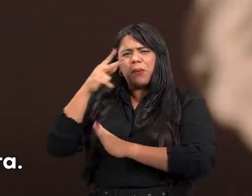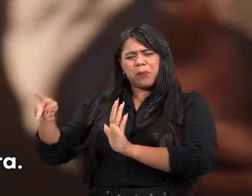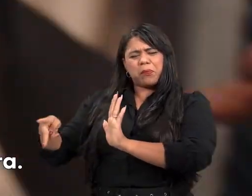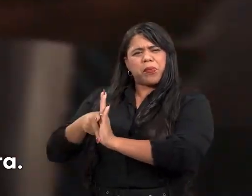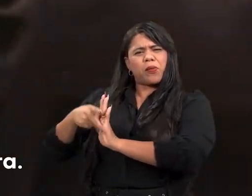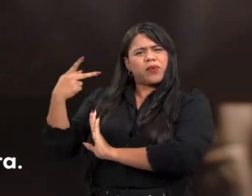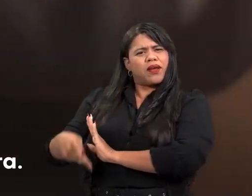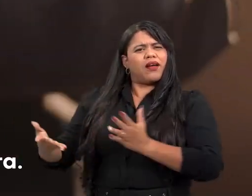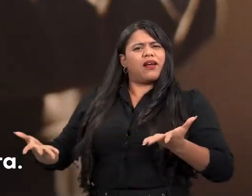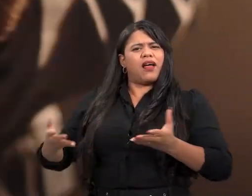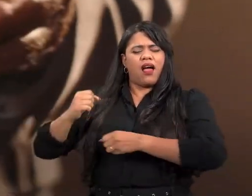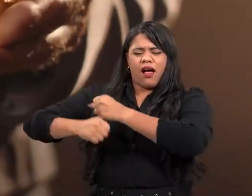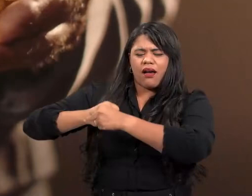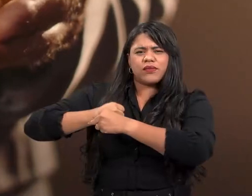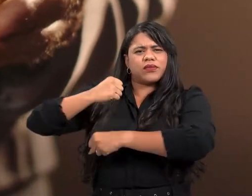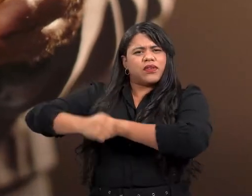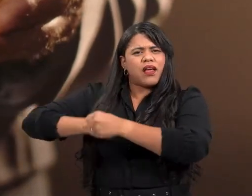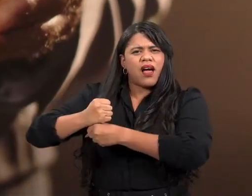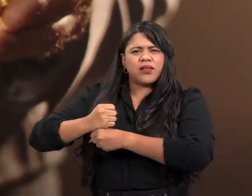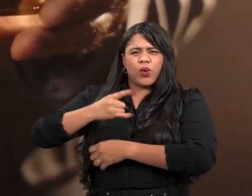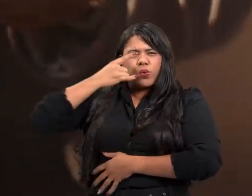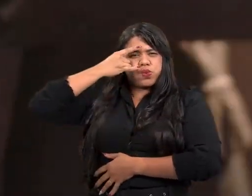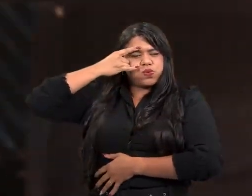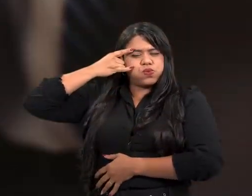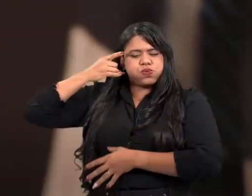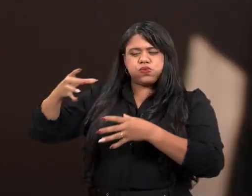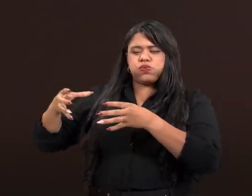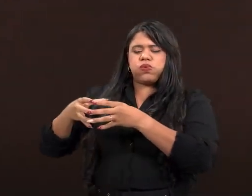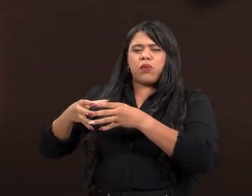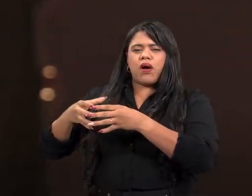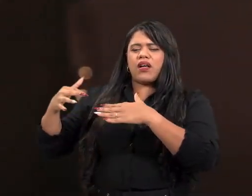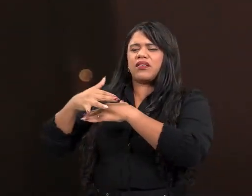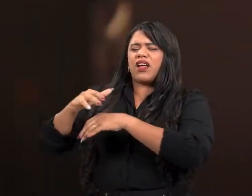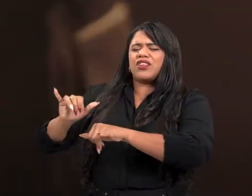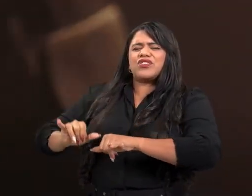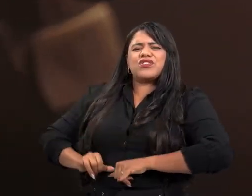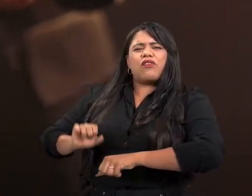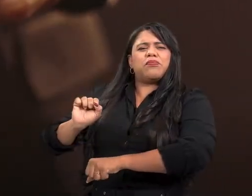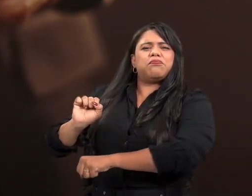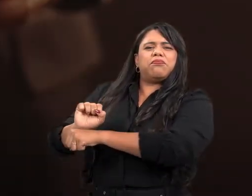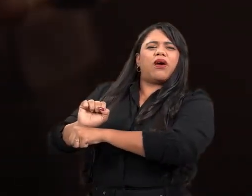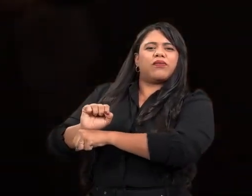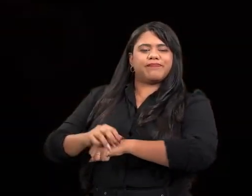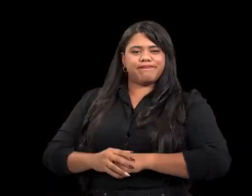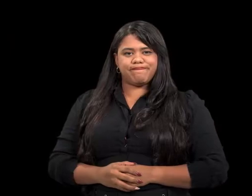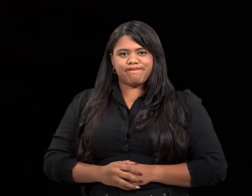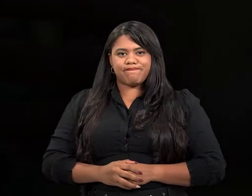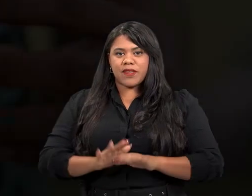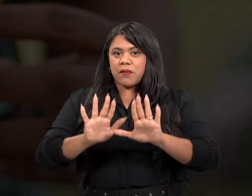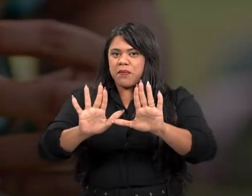achou o único dono de Feira. E ano após ano, a ganância desse grupo fez a princesa sofrer e parar no